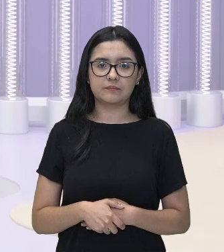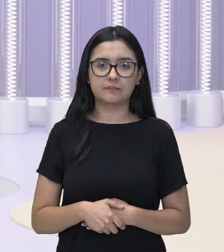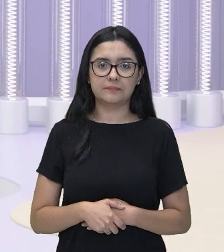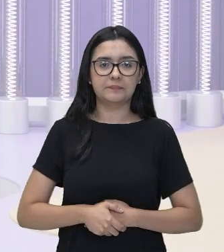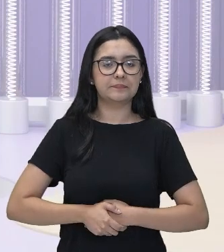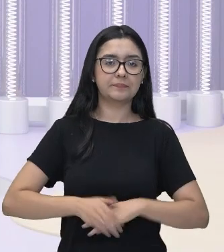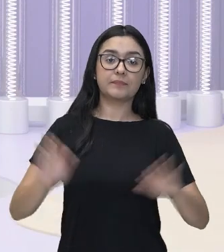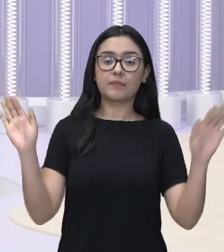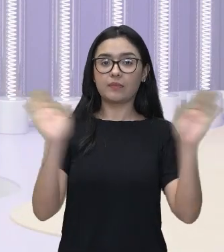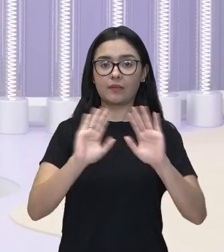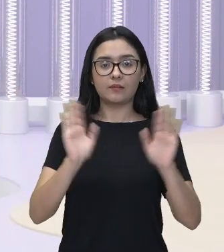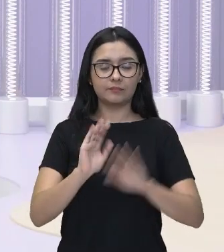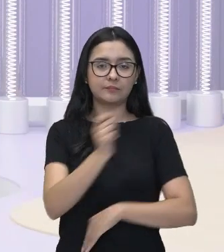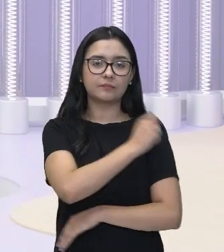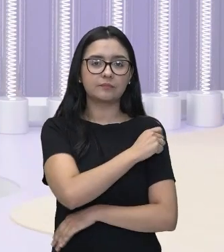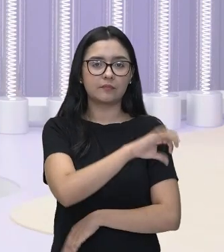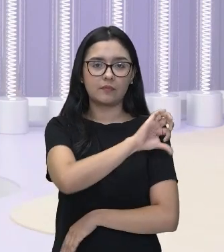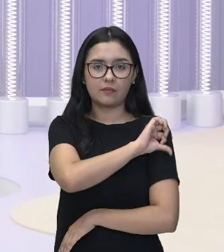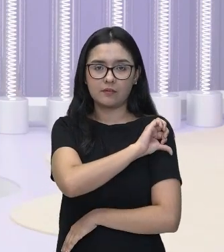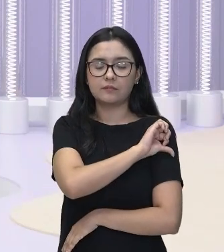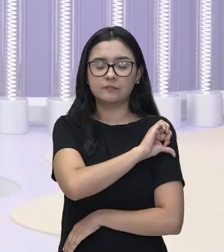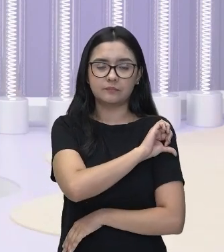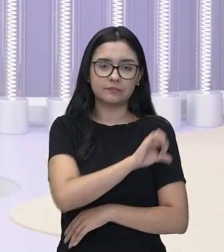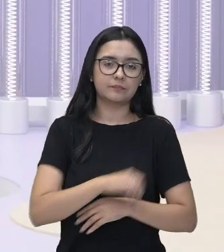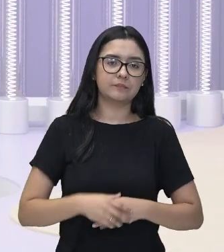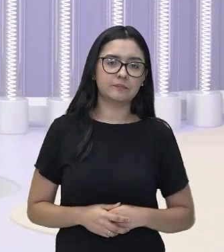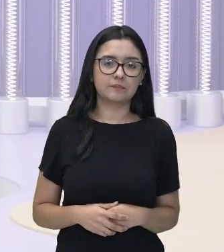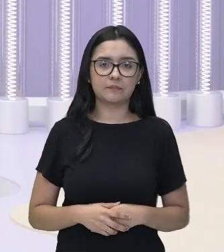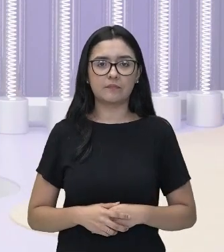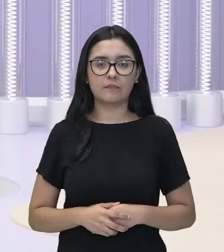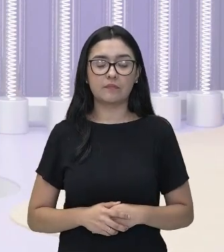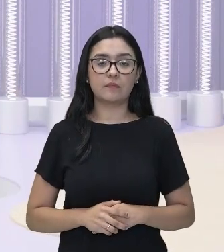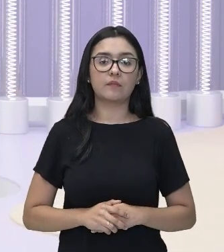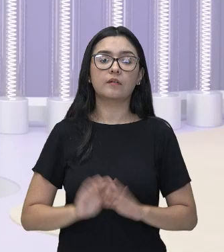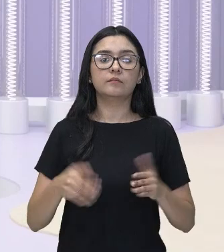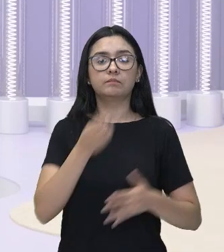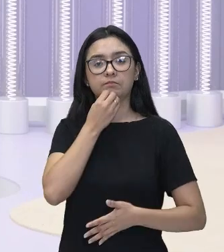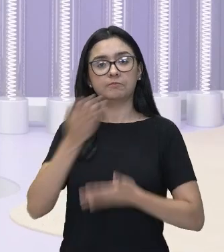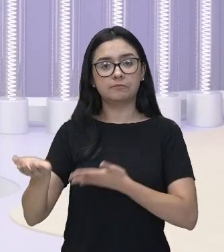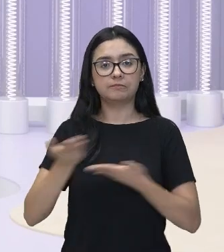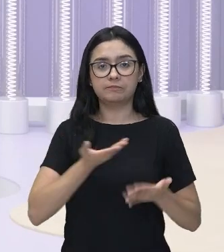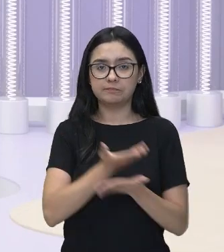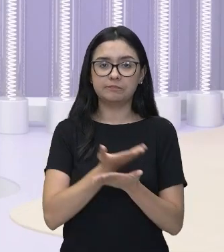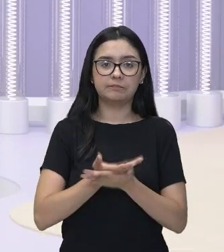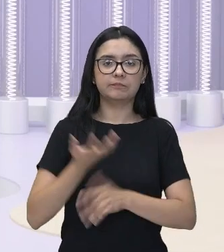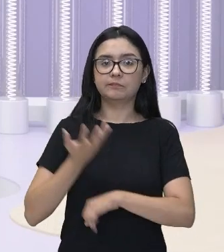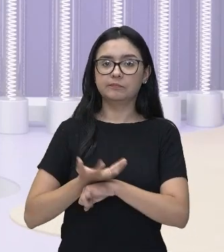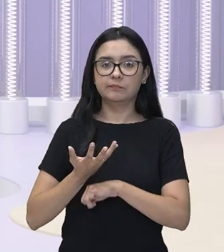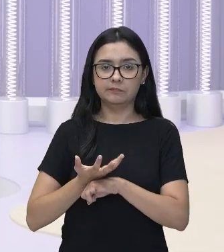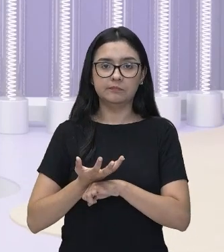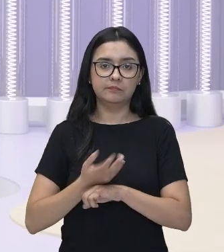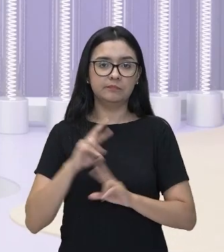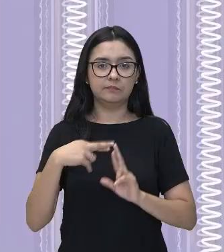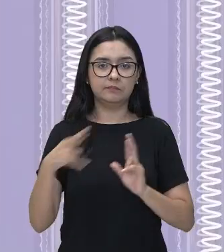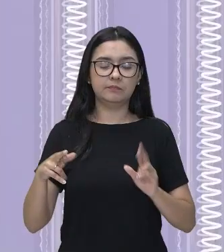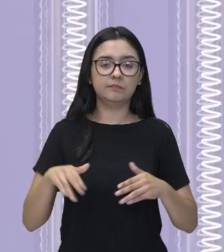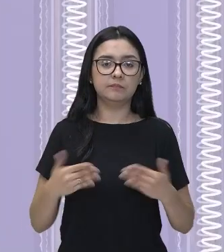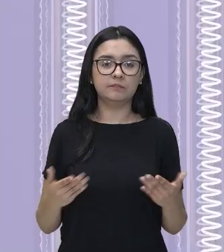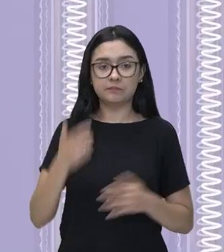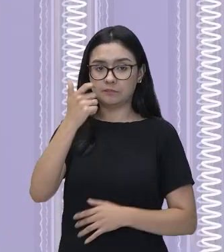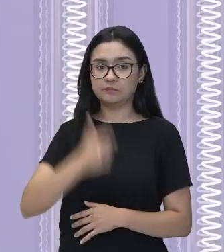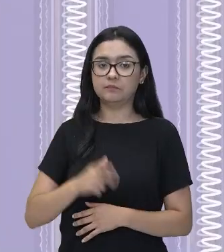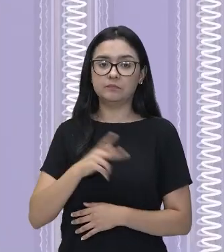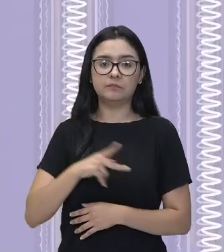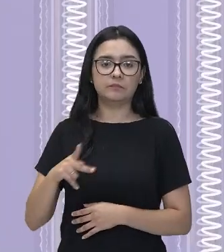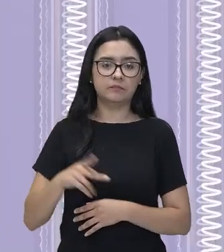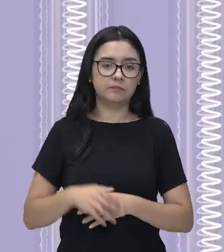Olá, alunos do 9º ano do Ensino Fundamental. Sejam bem-vindos a mais uma aula. Eu sou